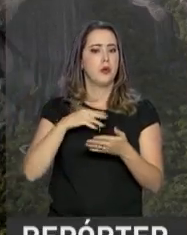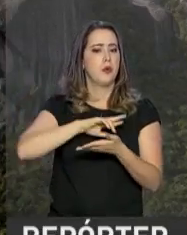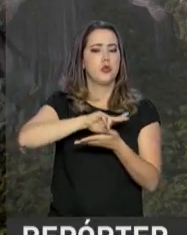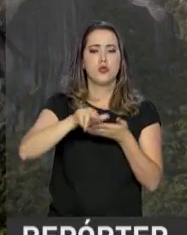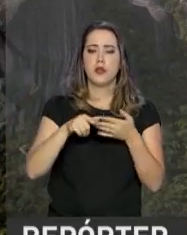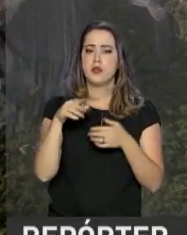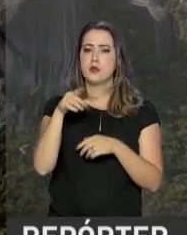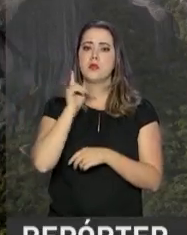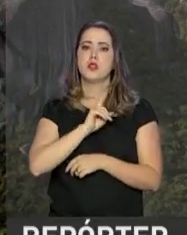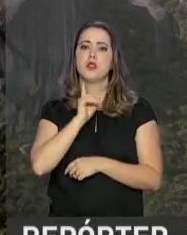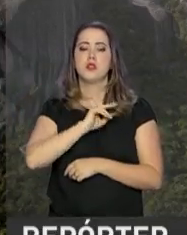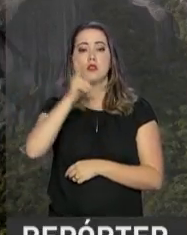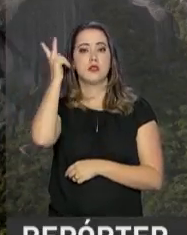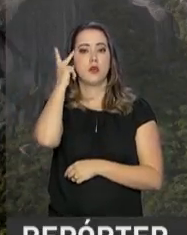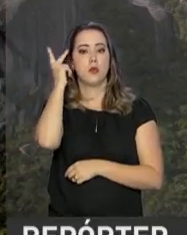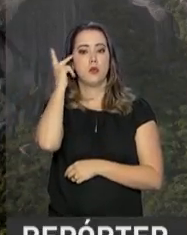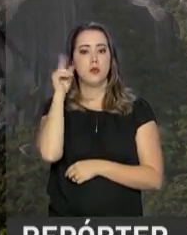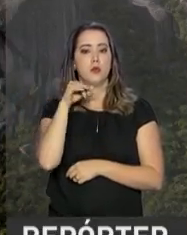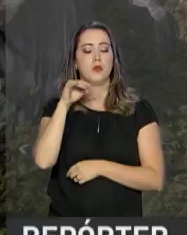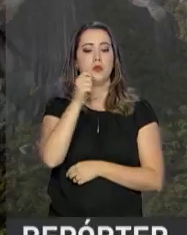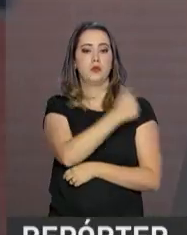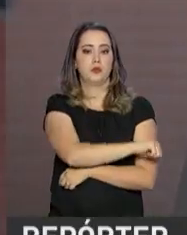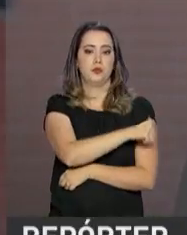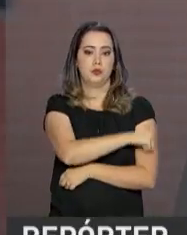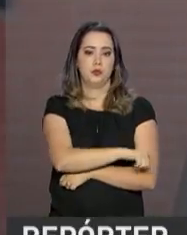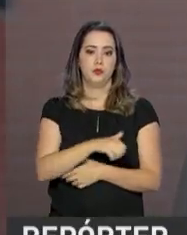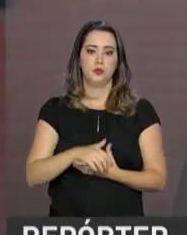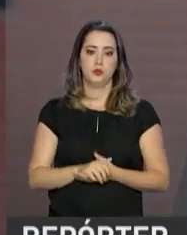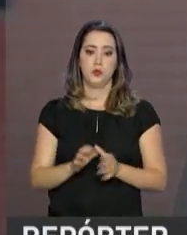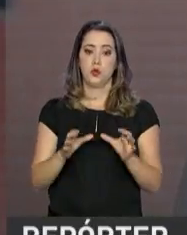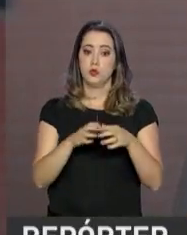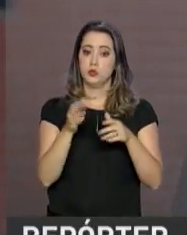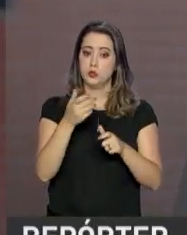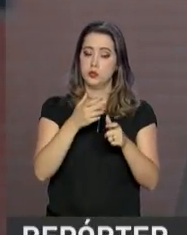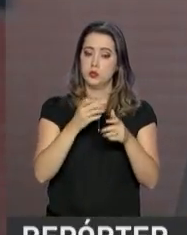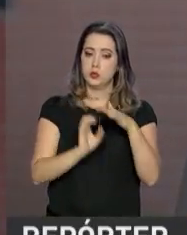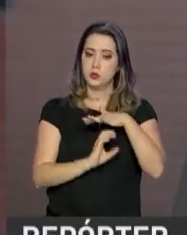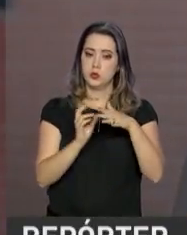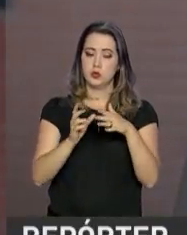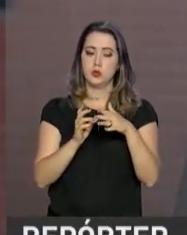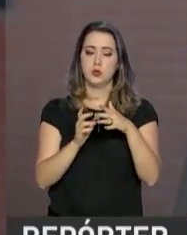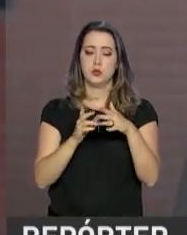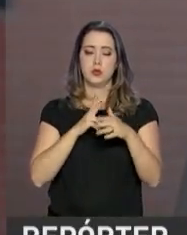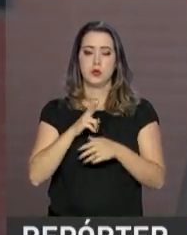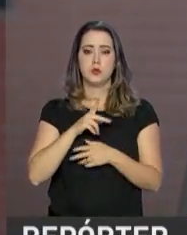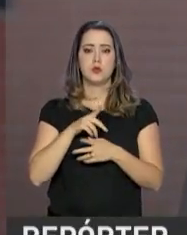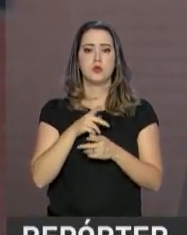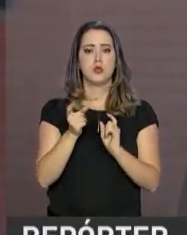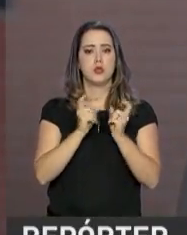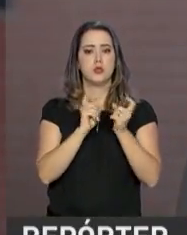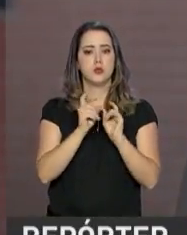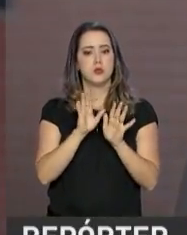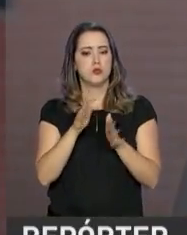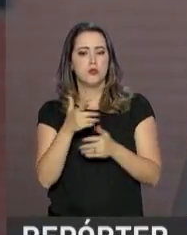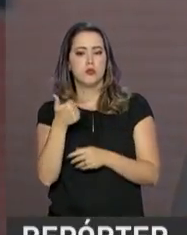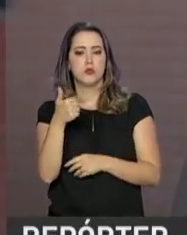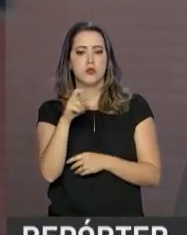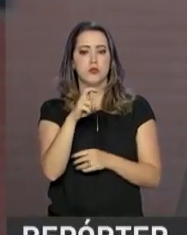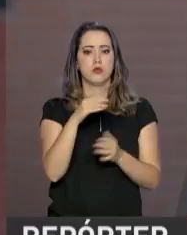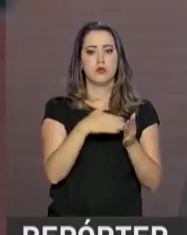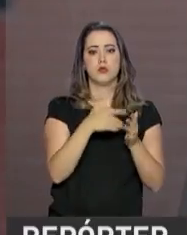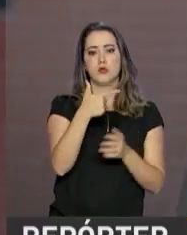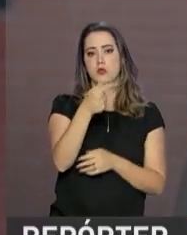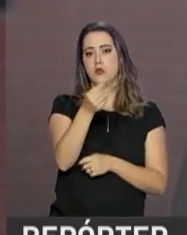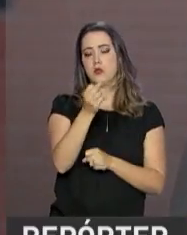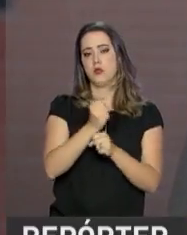minas gerais são paulo e rio de janeiro os grupos privados vão administrar os parques por um período que varia de 15 a